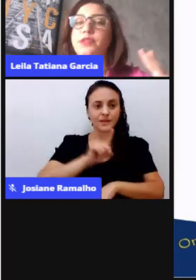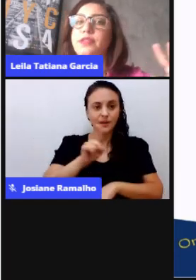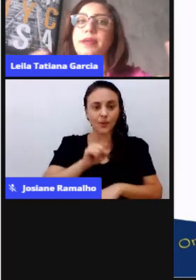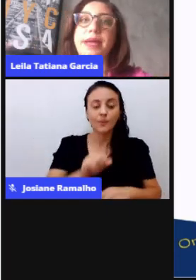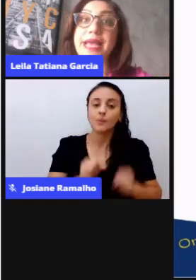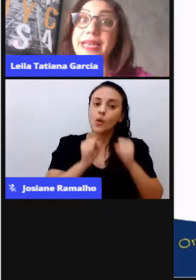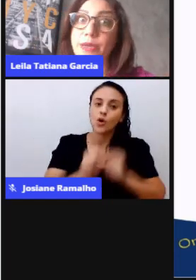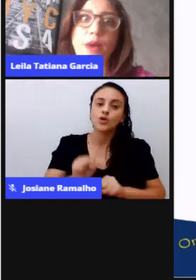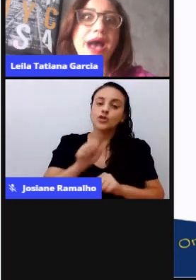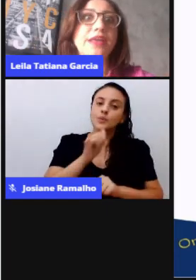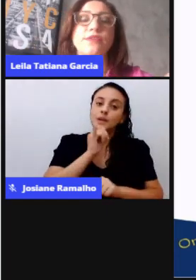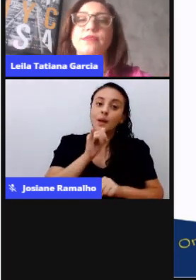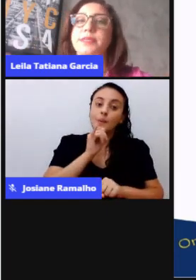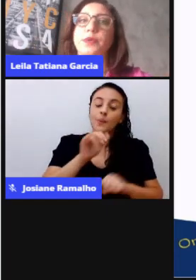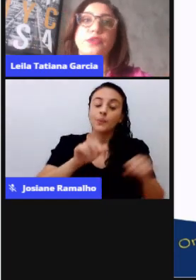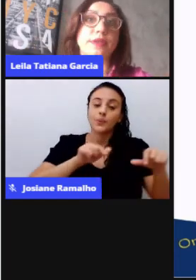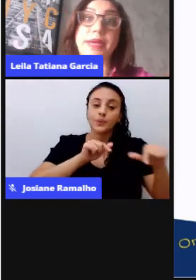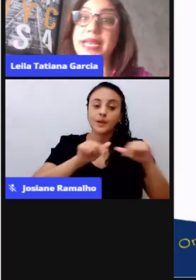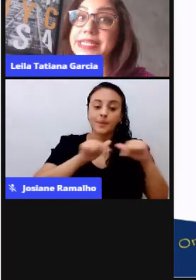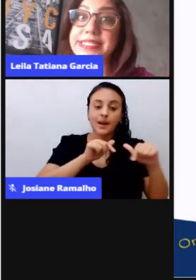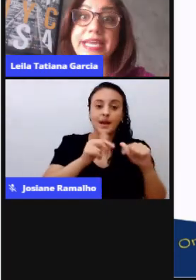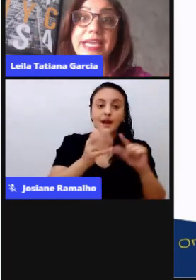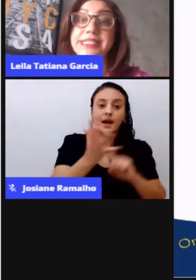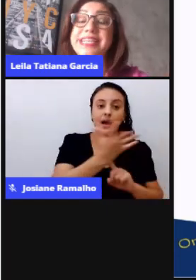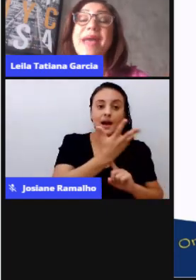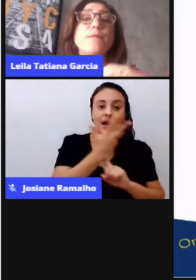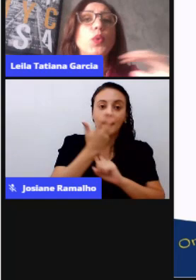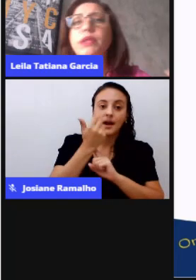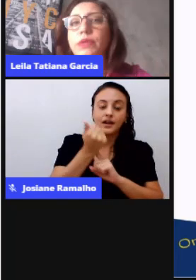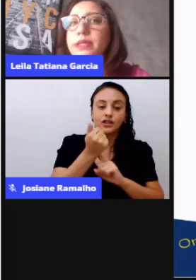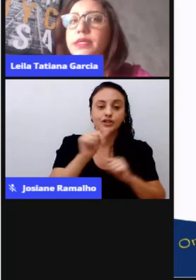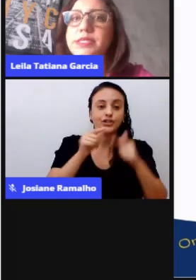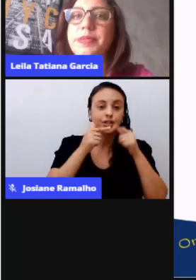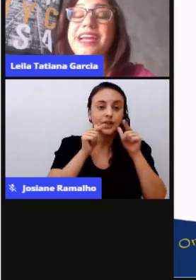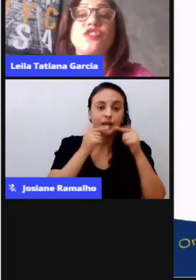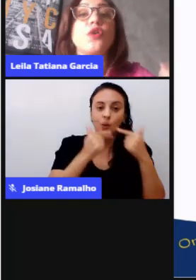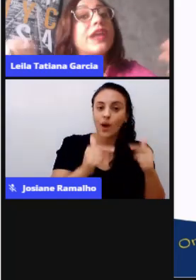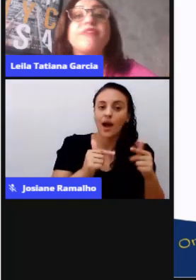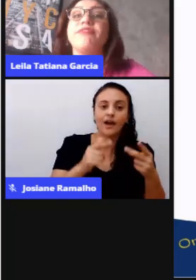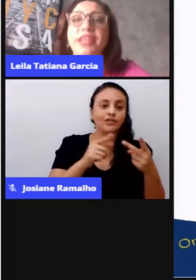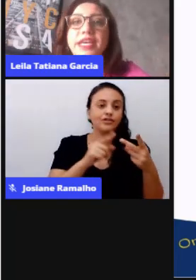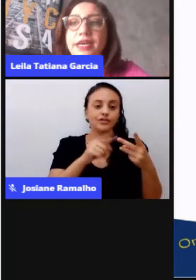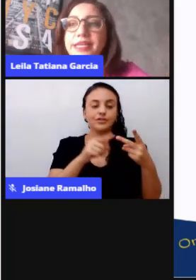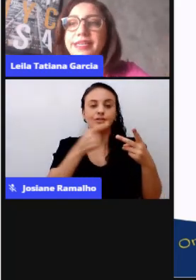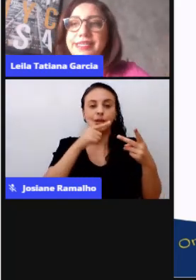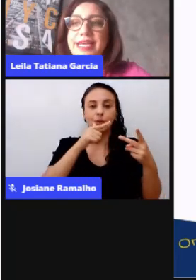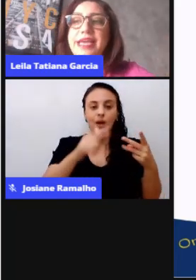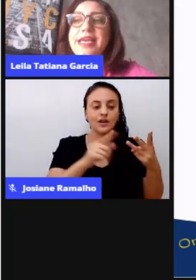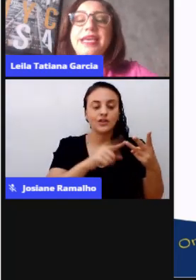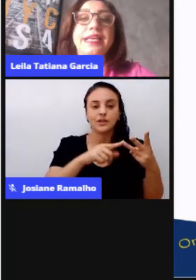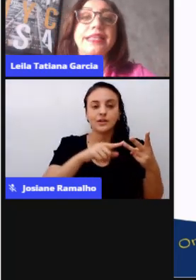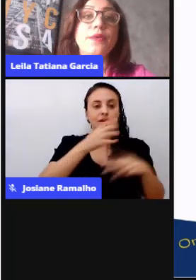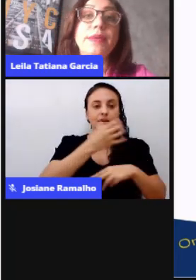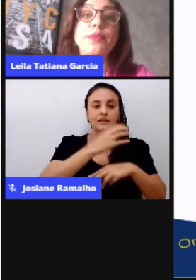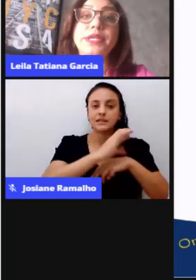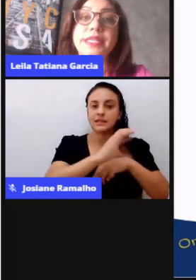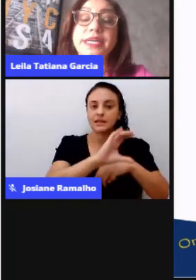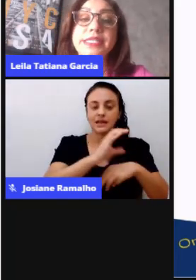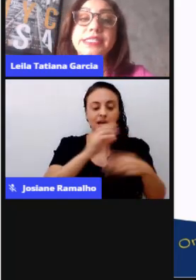arte, você pode trabalhar a linguagem, você pode trabalhar em ciências. É muito interdisciplinar, geografia,